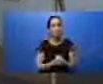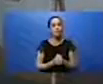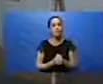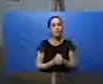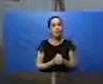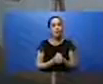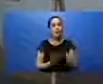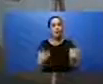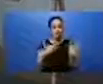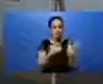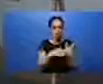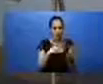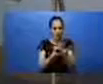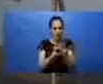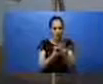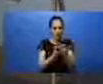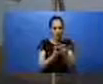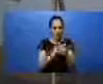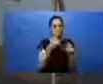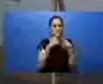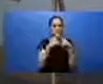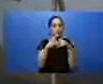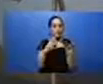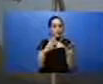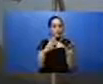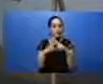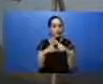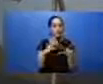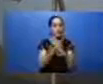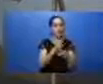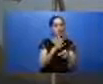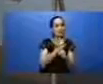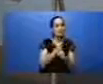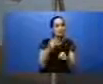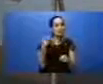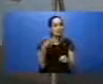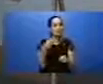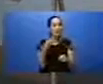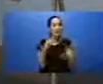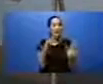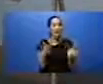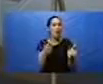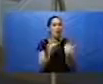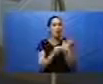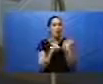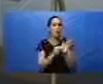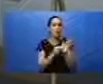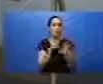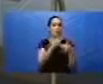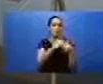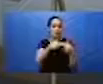foram multiplicação, adição e subtração, falta só a divisão.